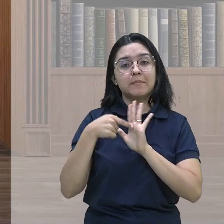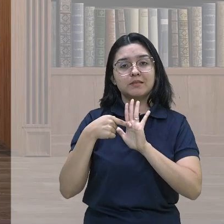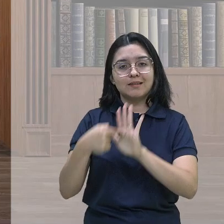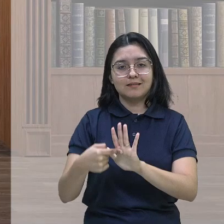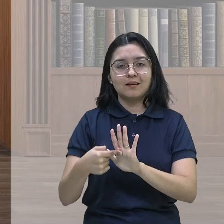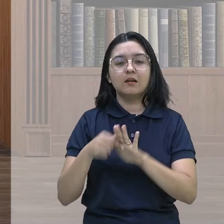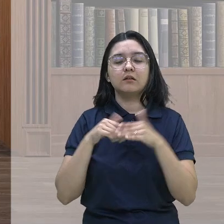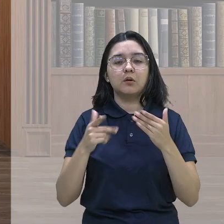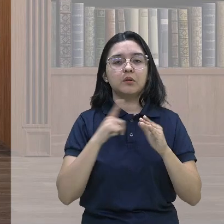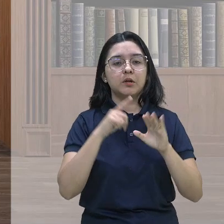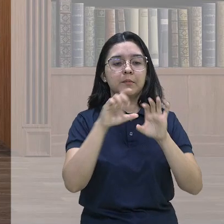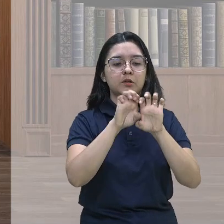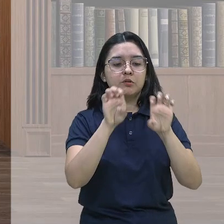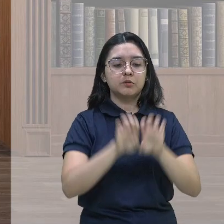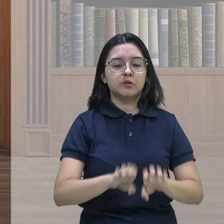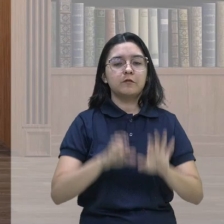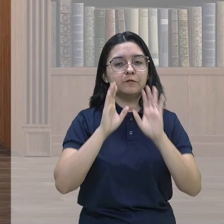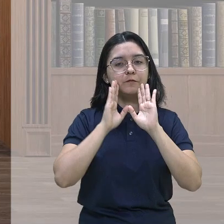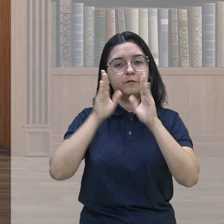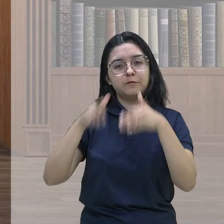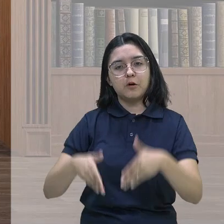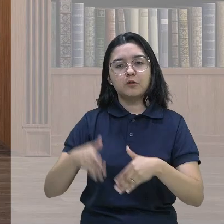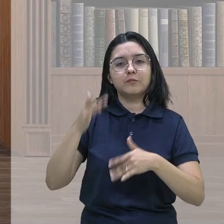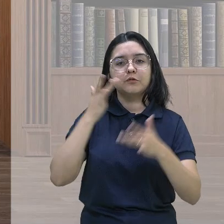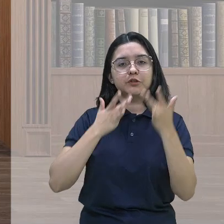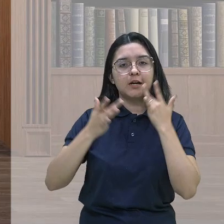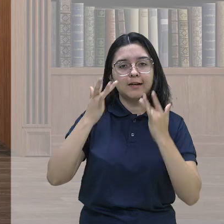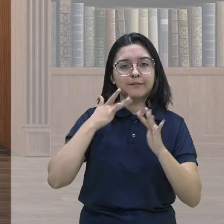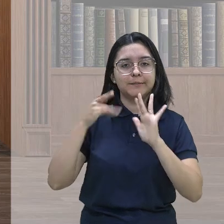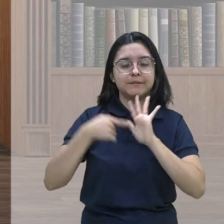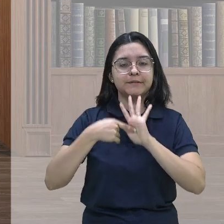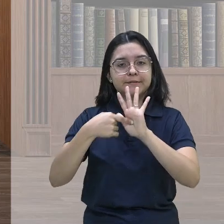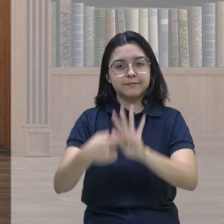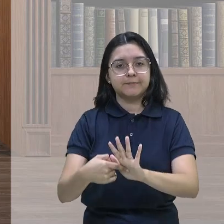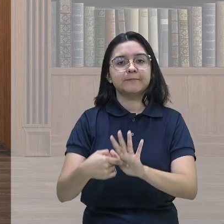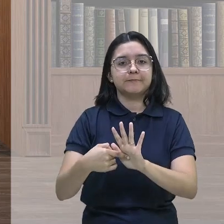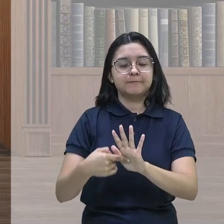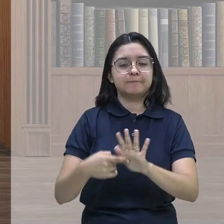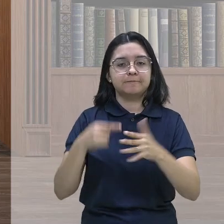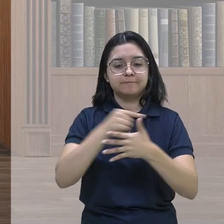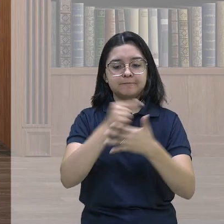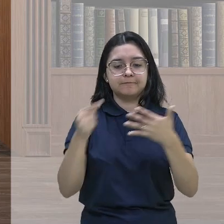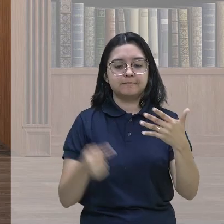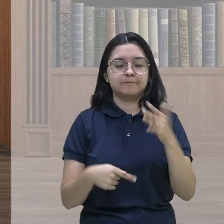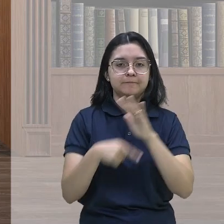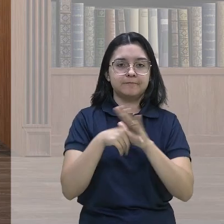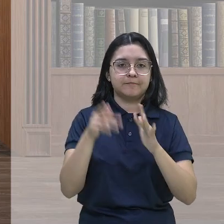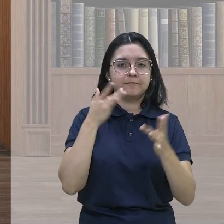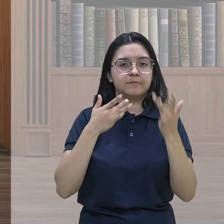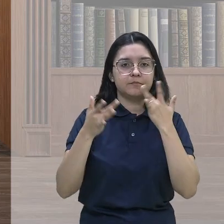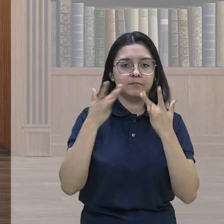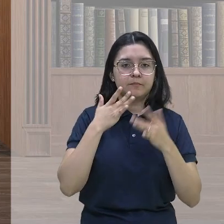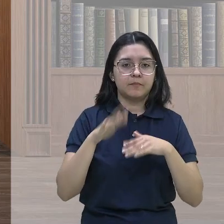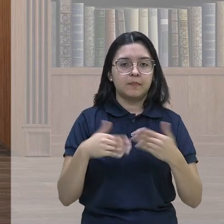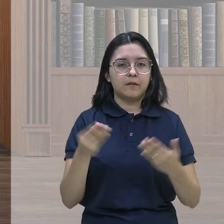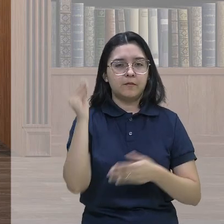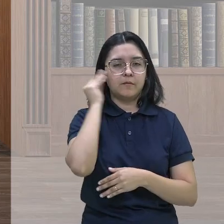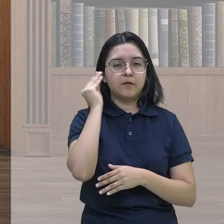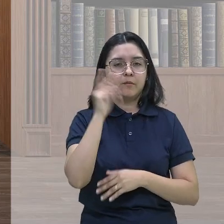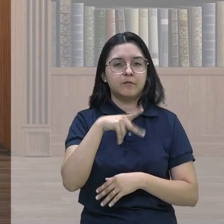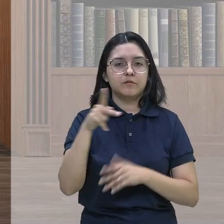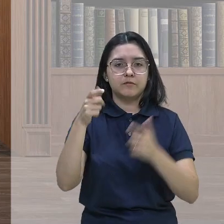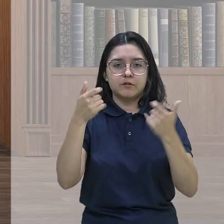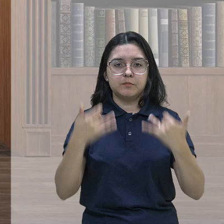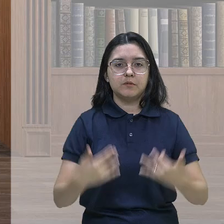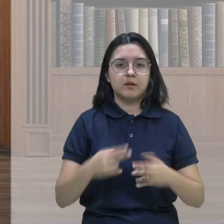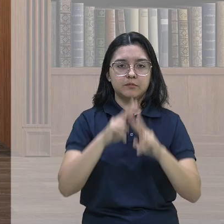uma estrutura já voltada para o teatro, para os elementos do teatro. Vamos ver o que o professor Denilson